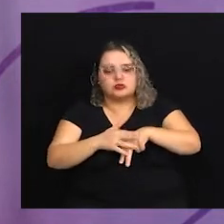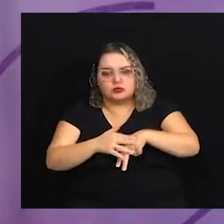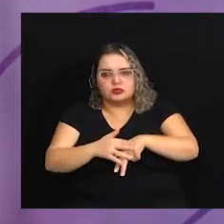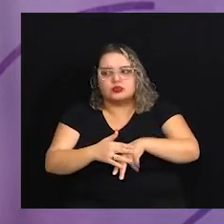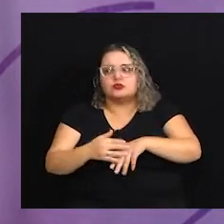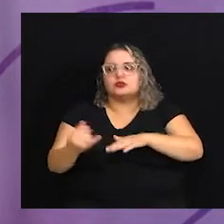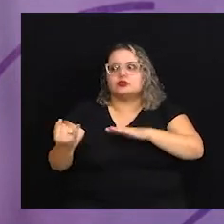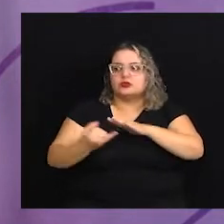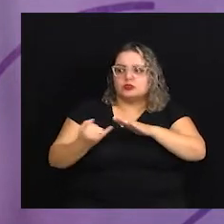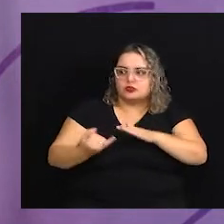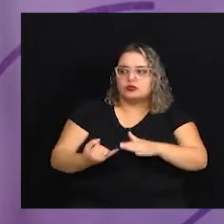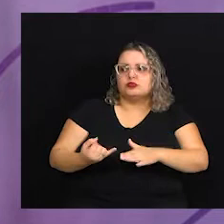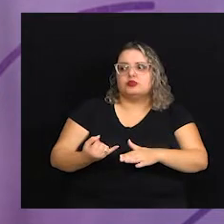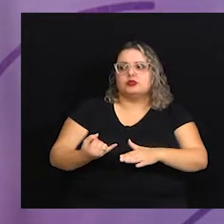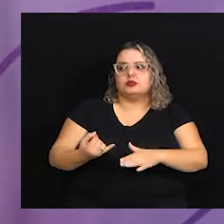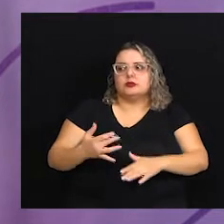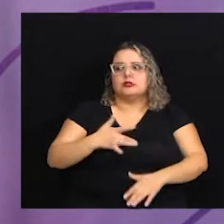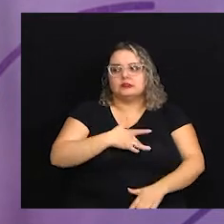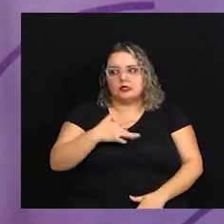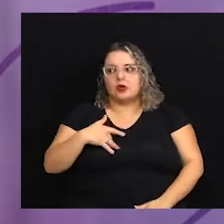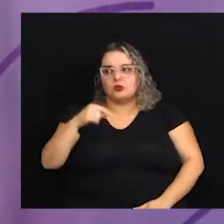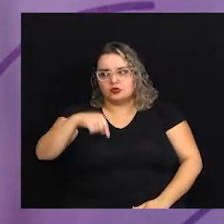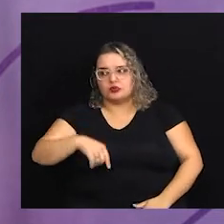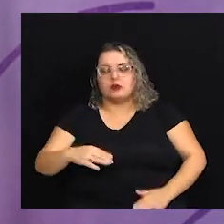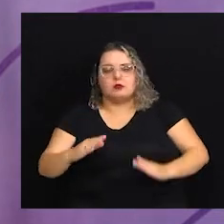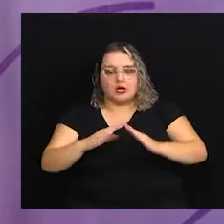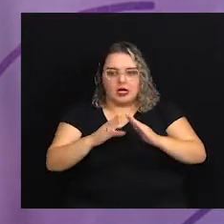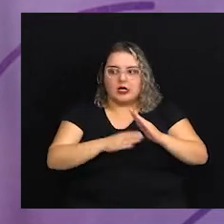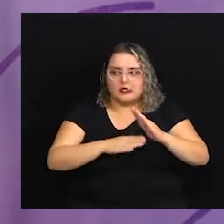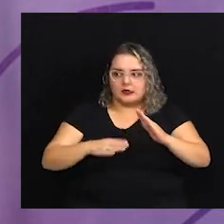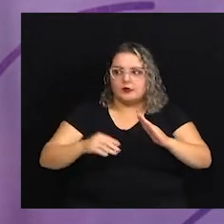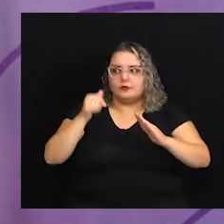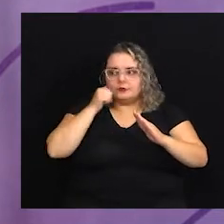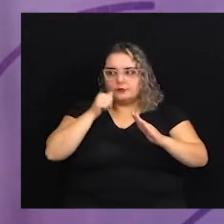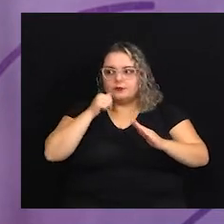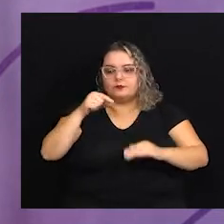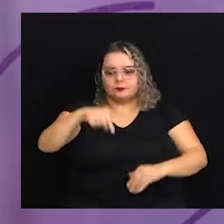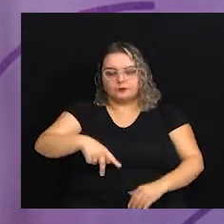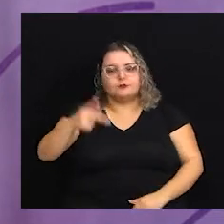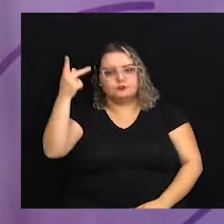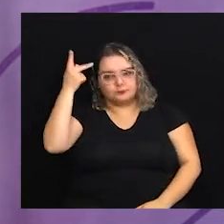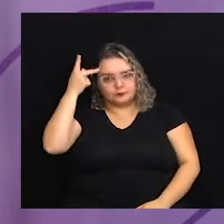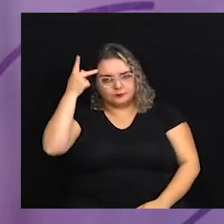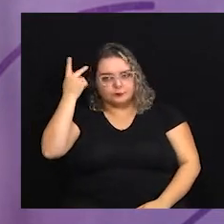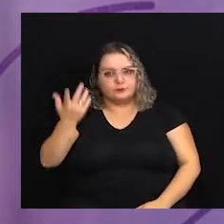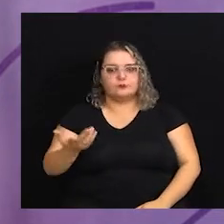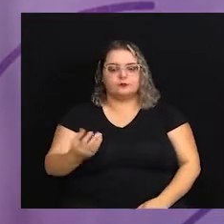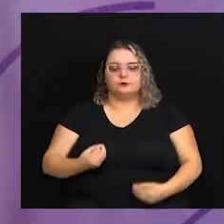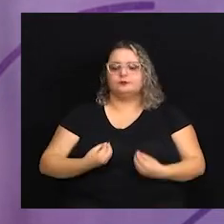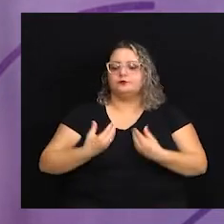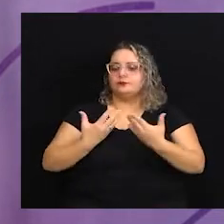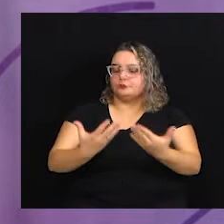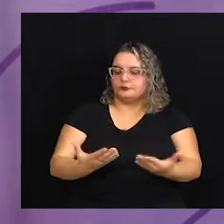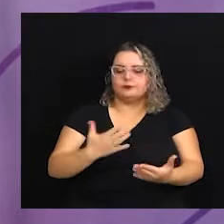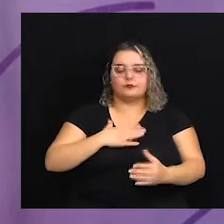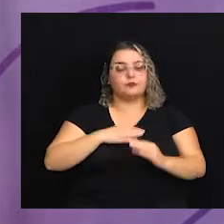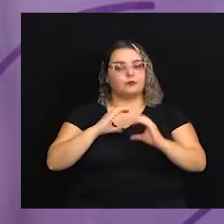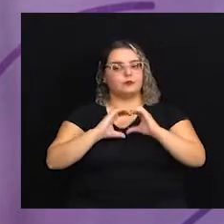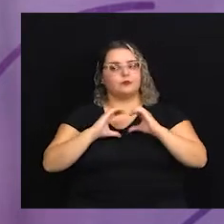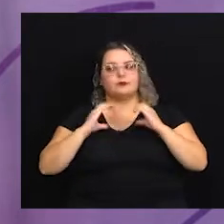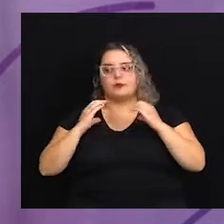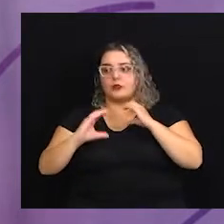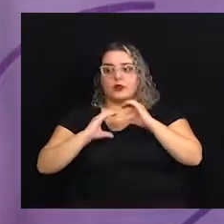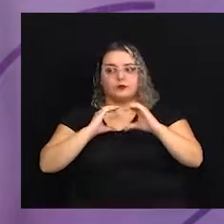minhas pacientes do Instituto Reino da Saúde, que é a minha clínica aqui para a saúde feminina aqui em São Paulo. É o que eu levo na